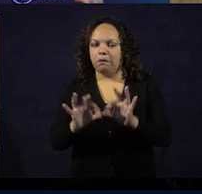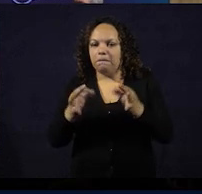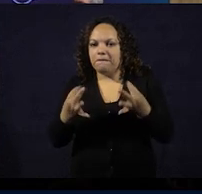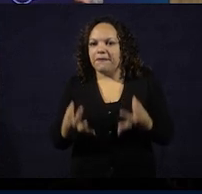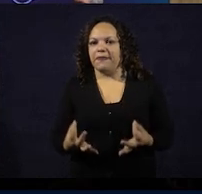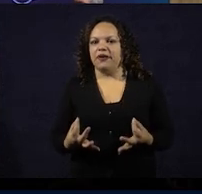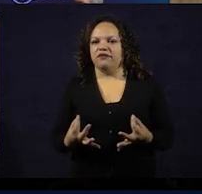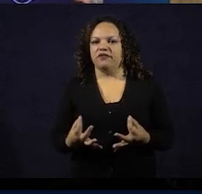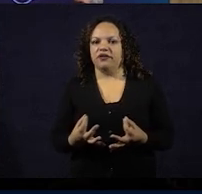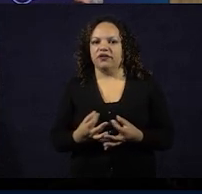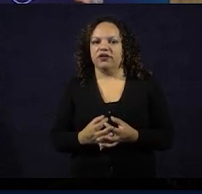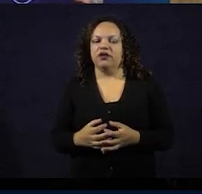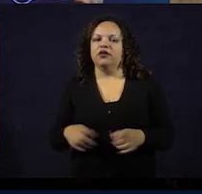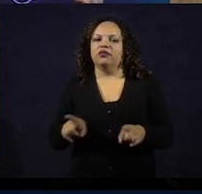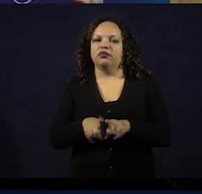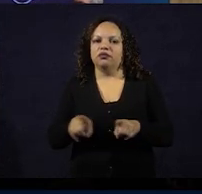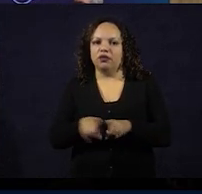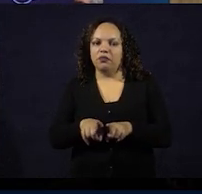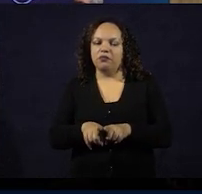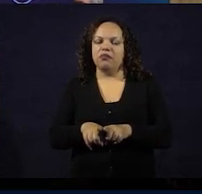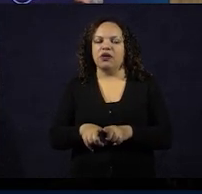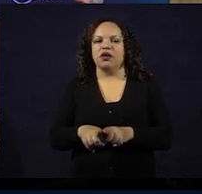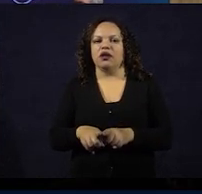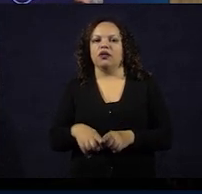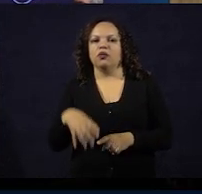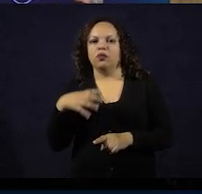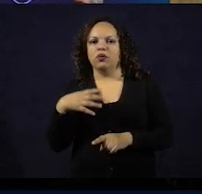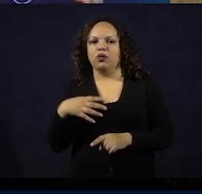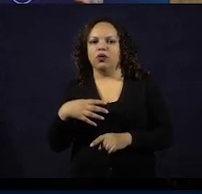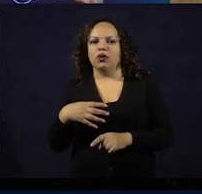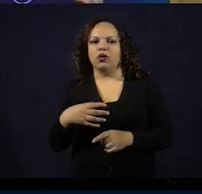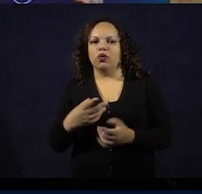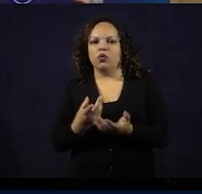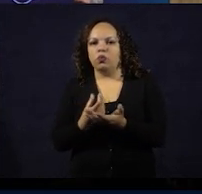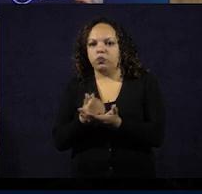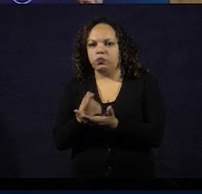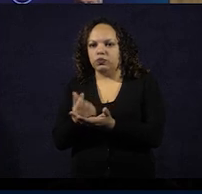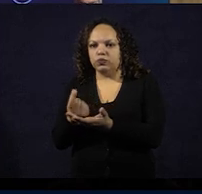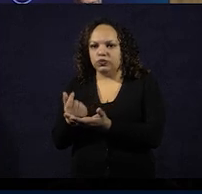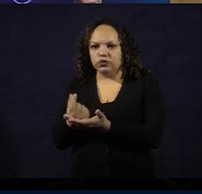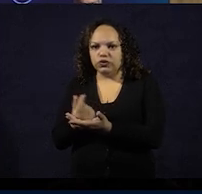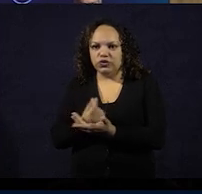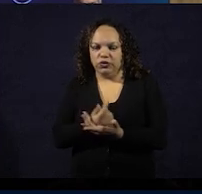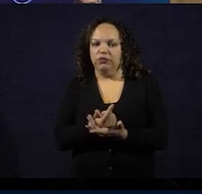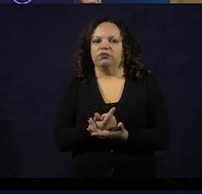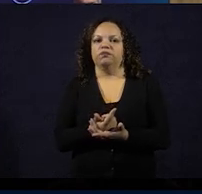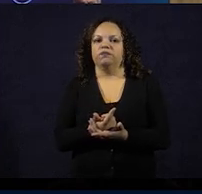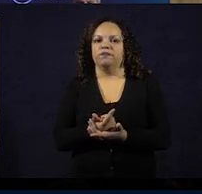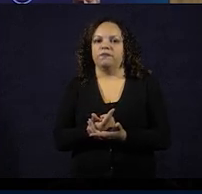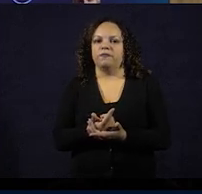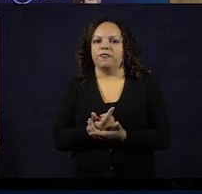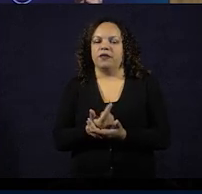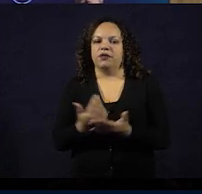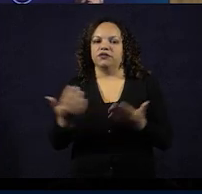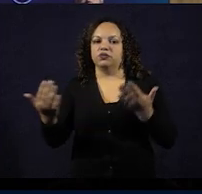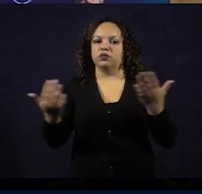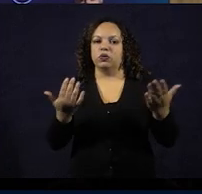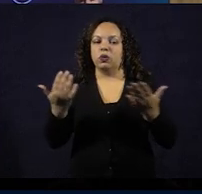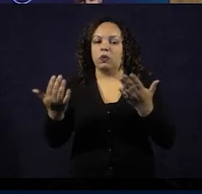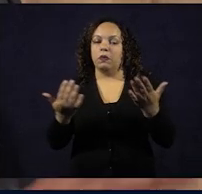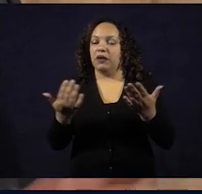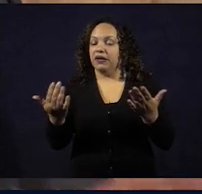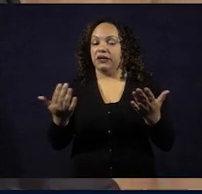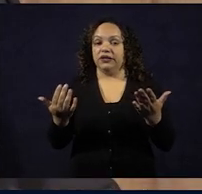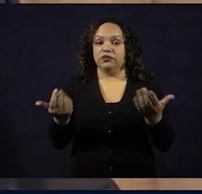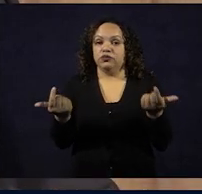gente sempre teve um bom acesso ao capital mas não se compara depois que você é